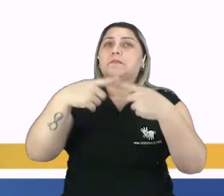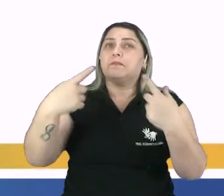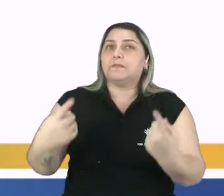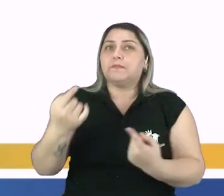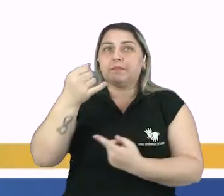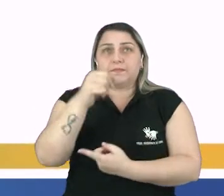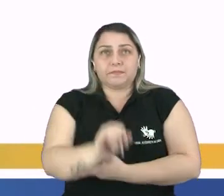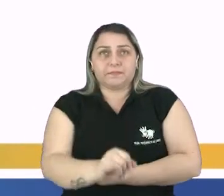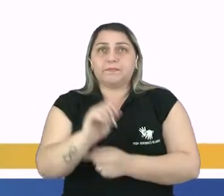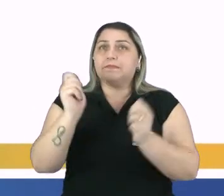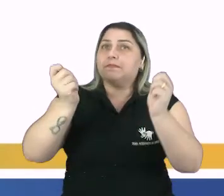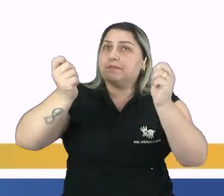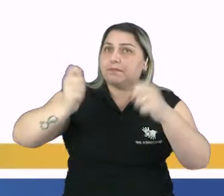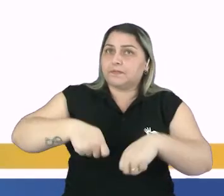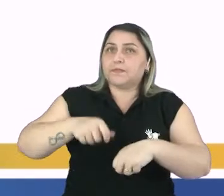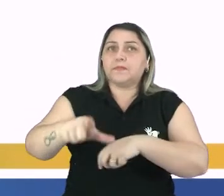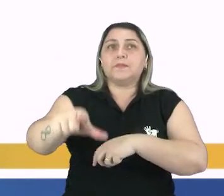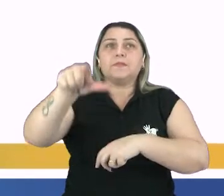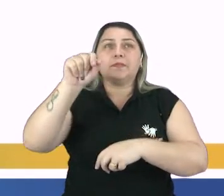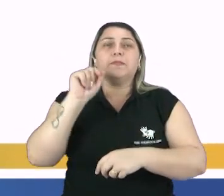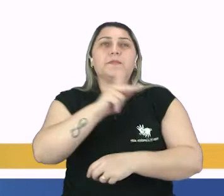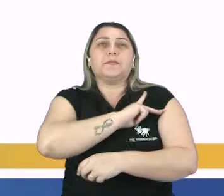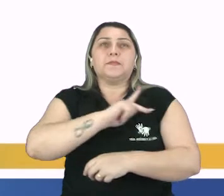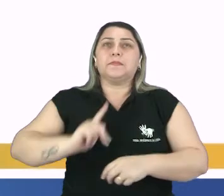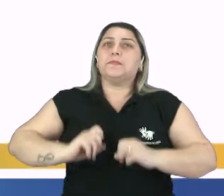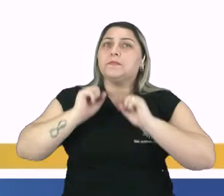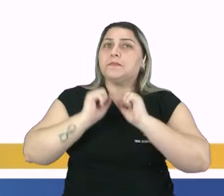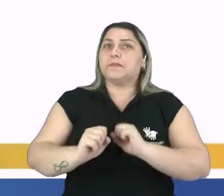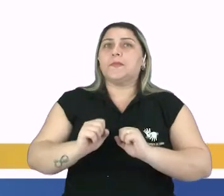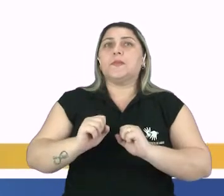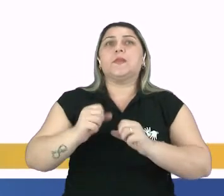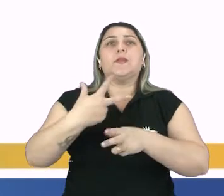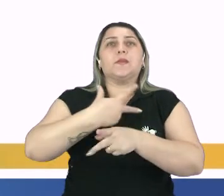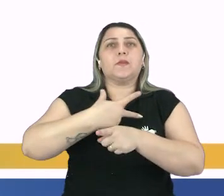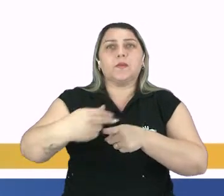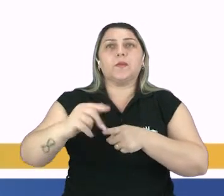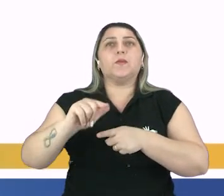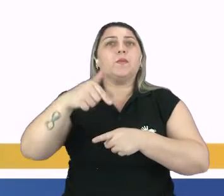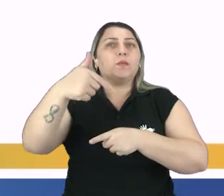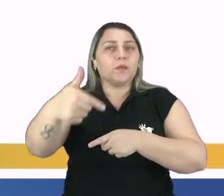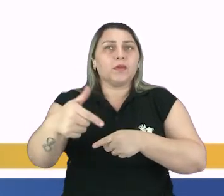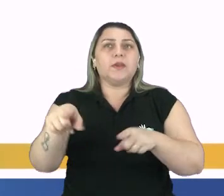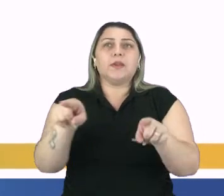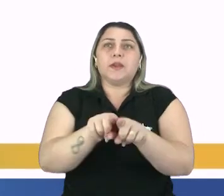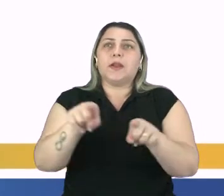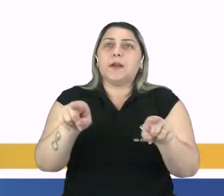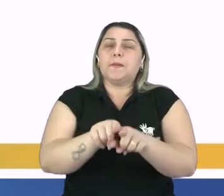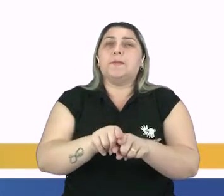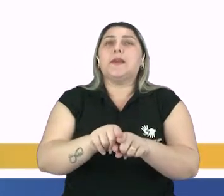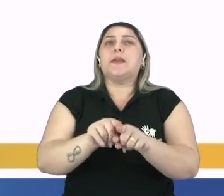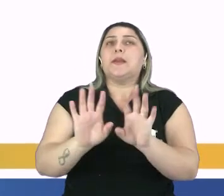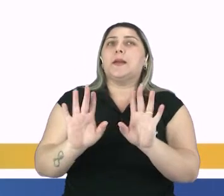por um lado a possibilidade de escolher o presidente pode ser vista como uma conquista, por outra,